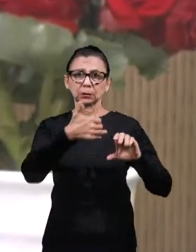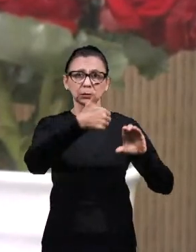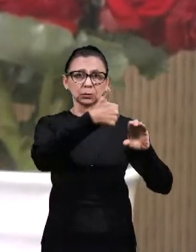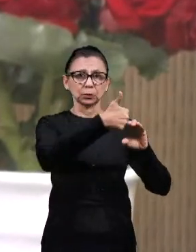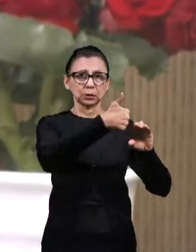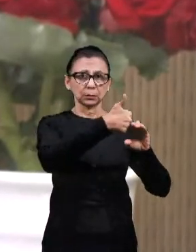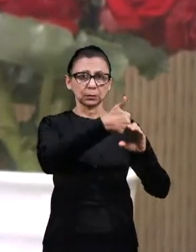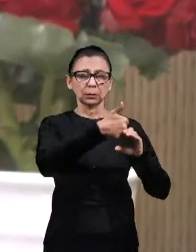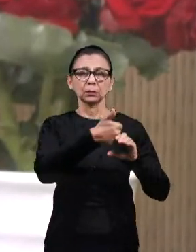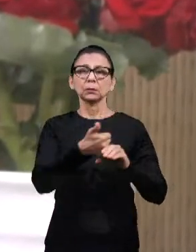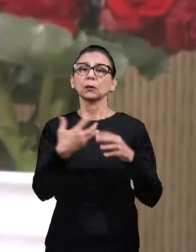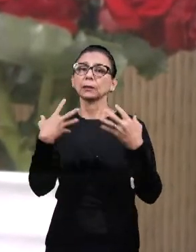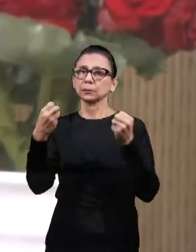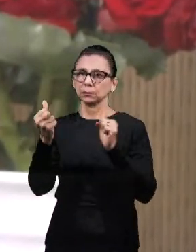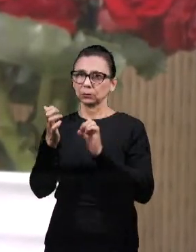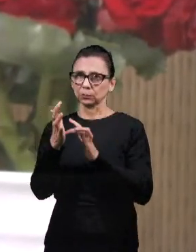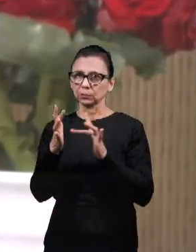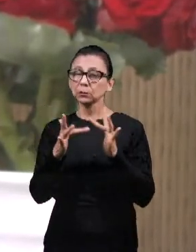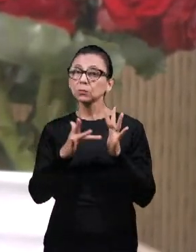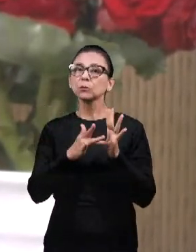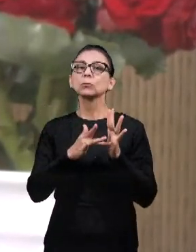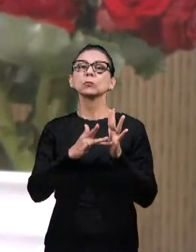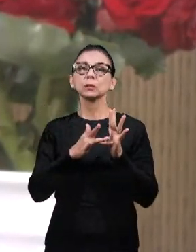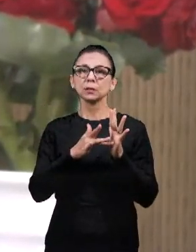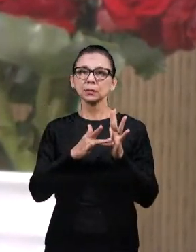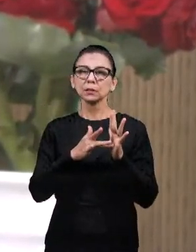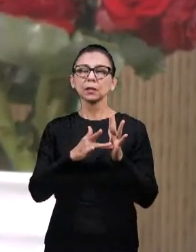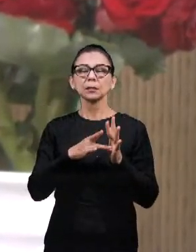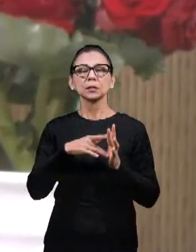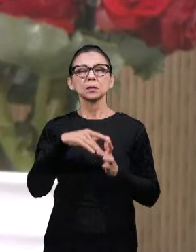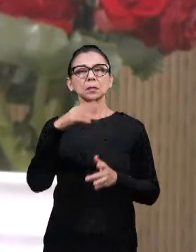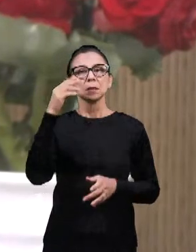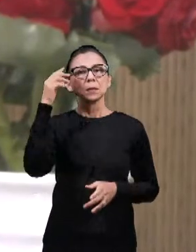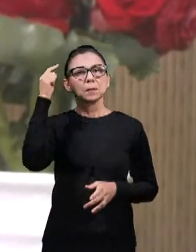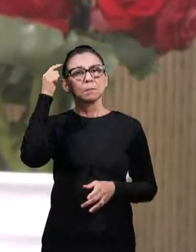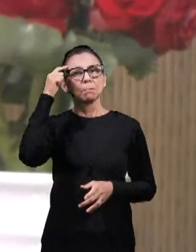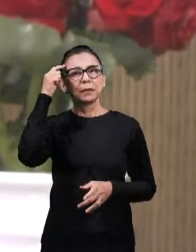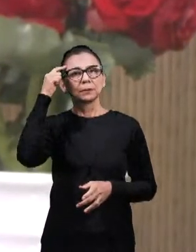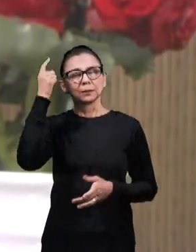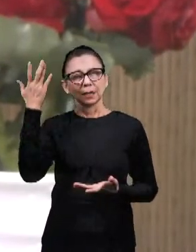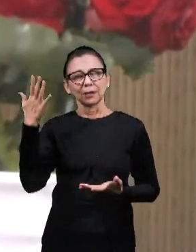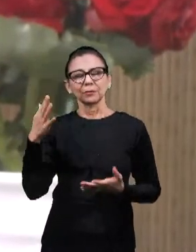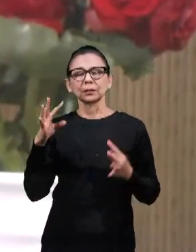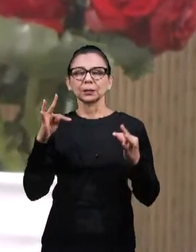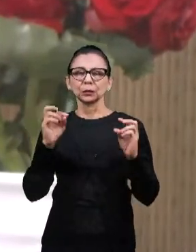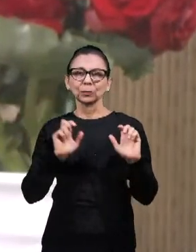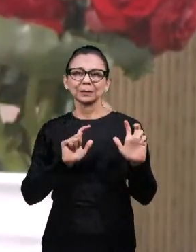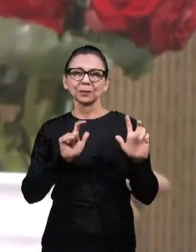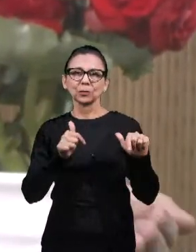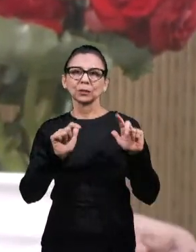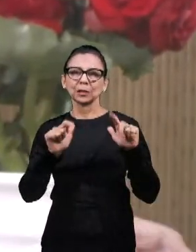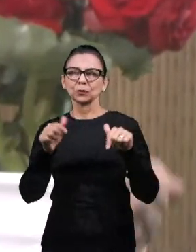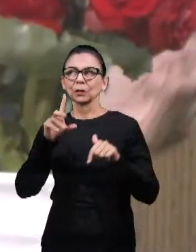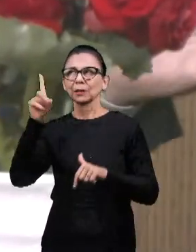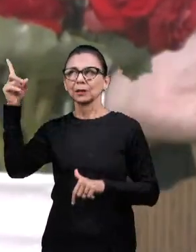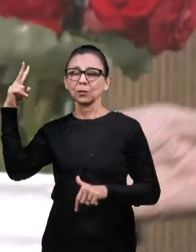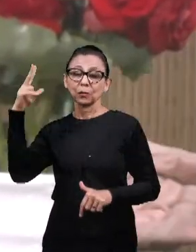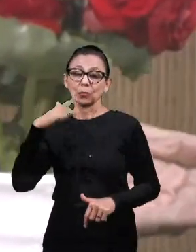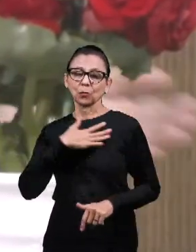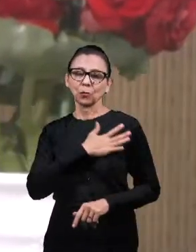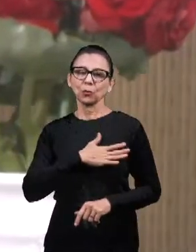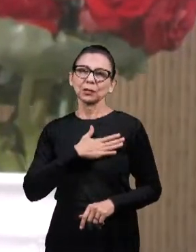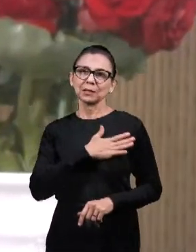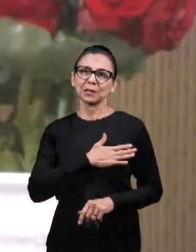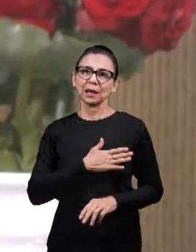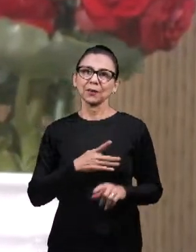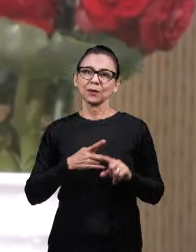cristianismo, mas ao Senhor Jesus. Achava que estava agradando a Deus e viu que não estava, porque estava consultando carne